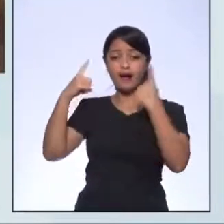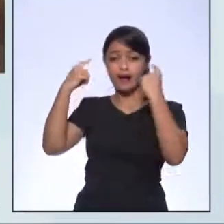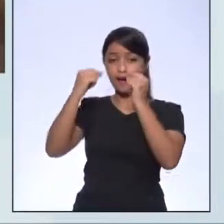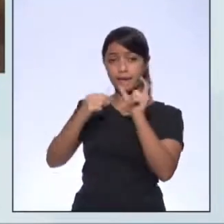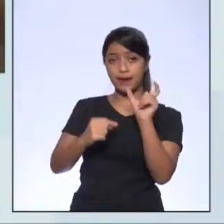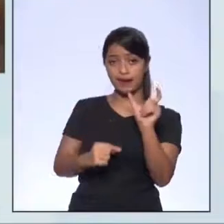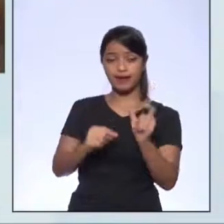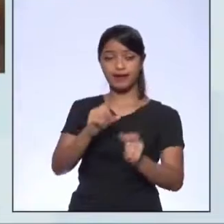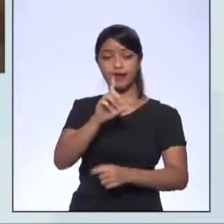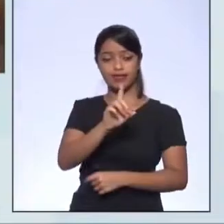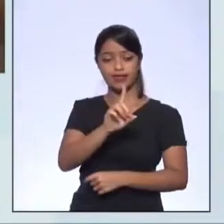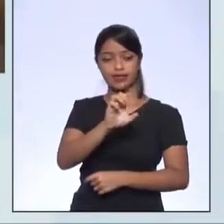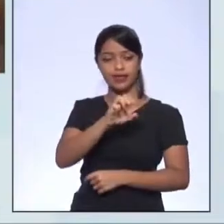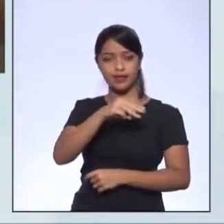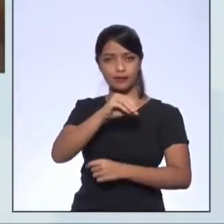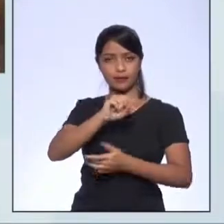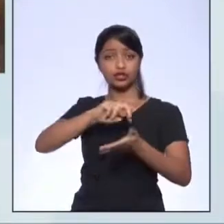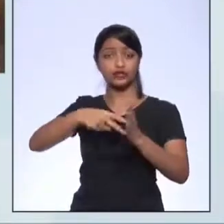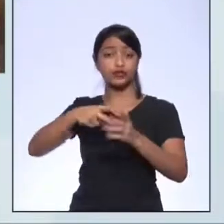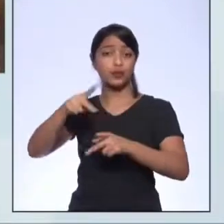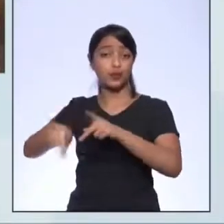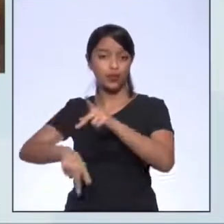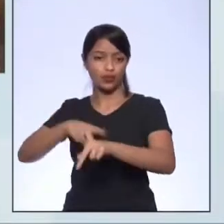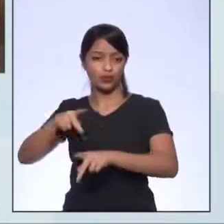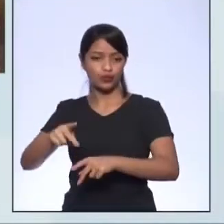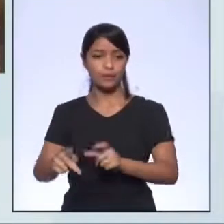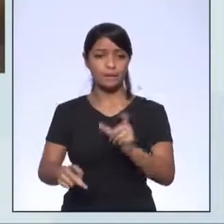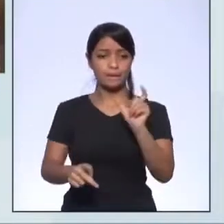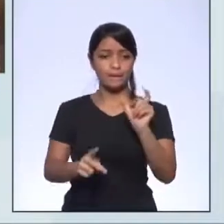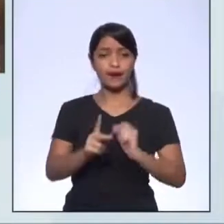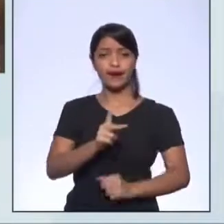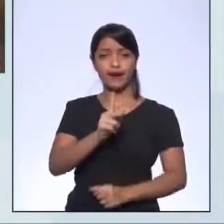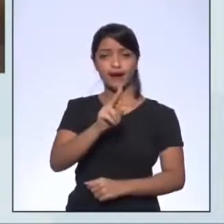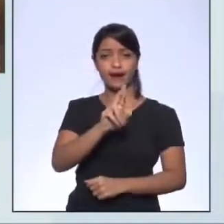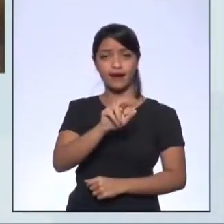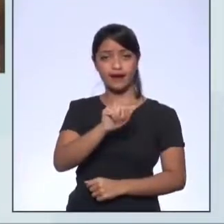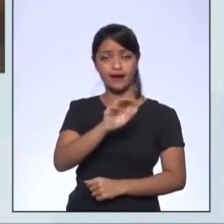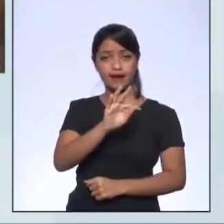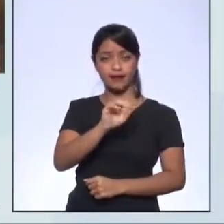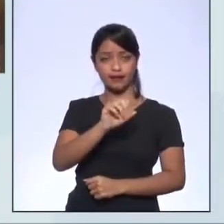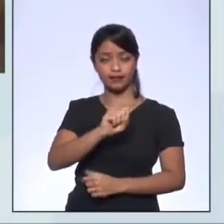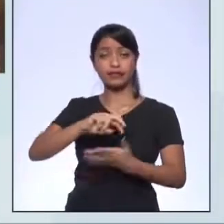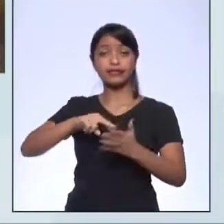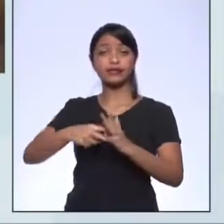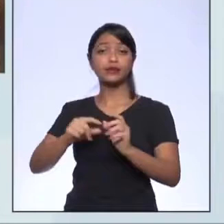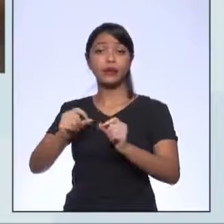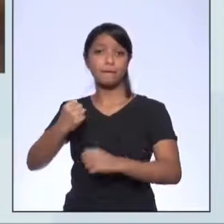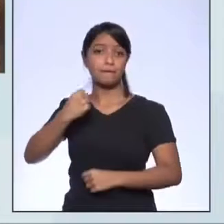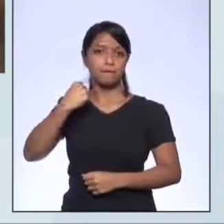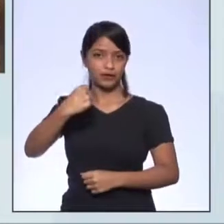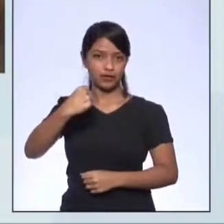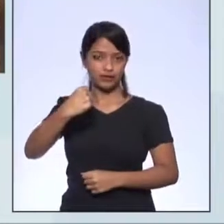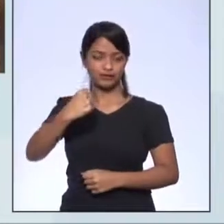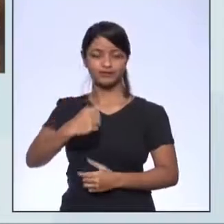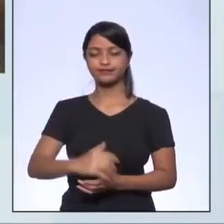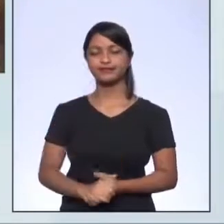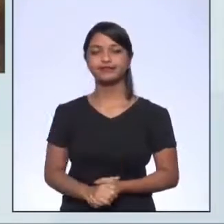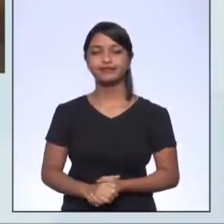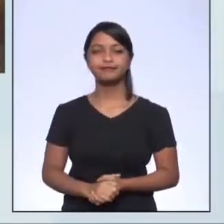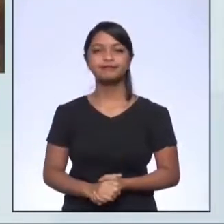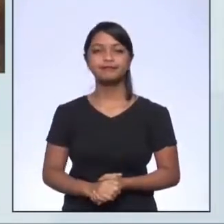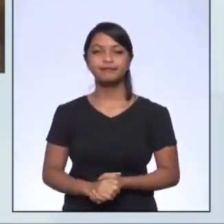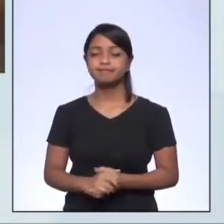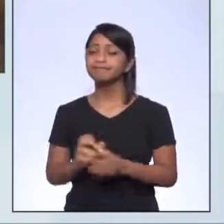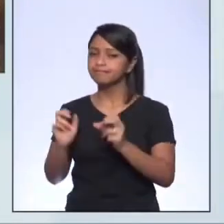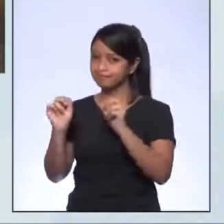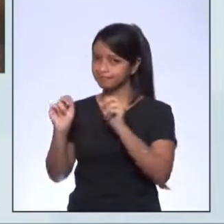que significa povo, e kratos, que significa poder. Ok. Então, em Atenas,